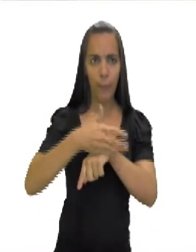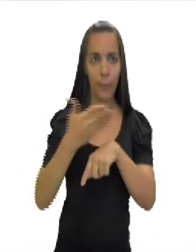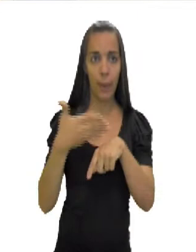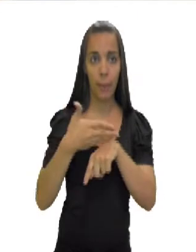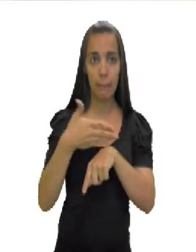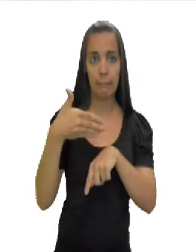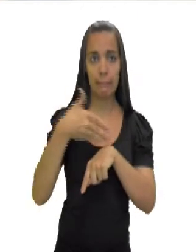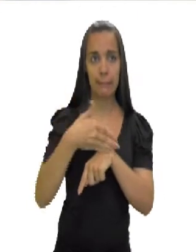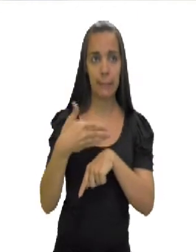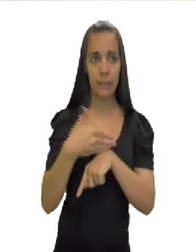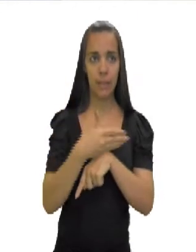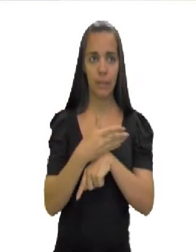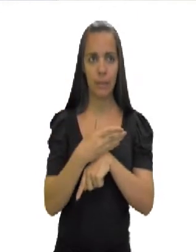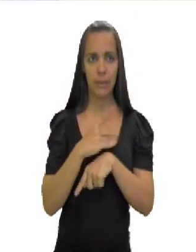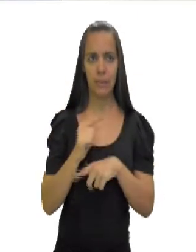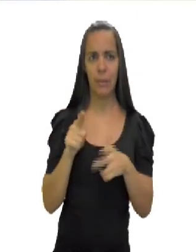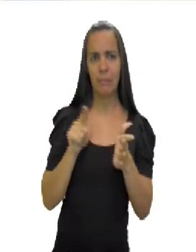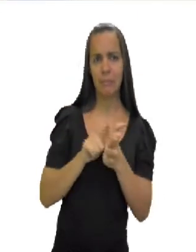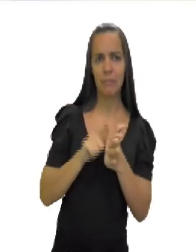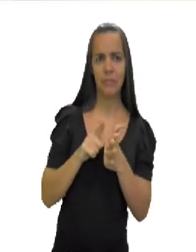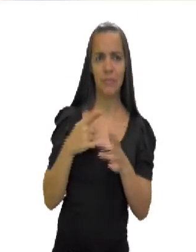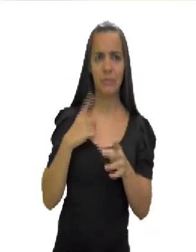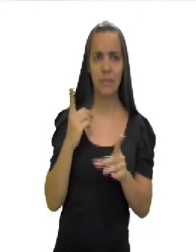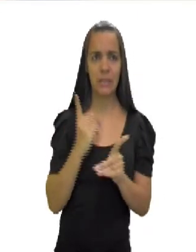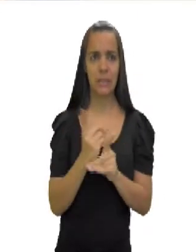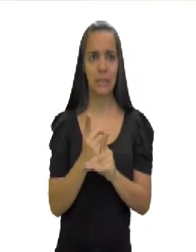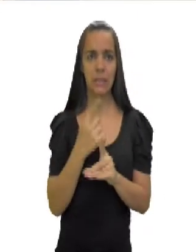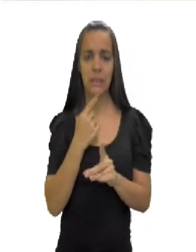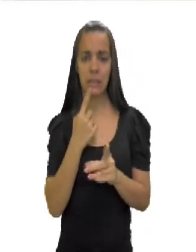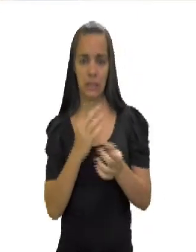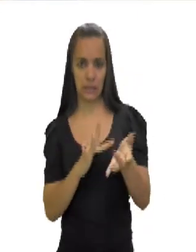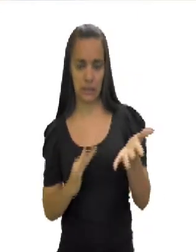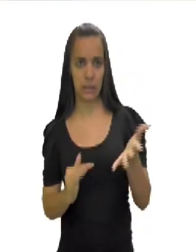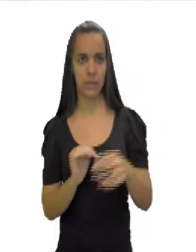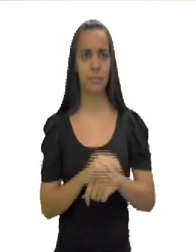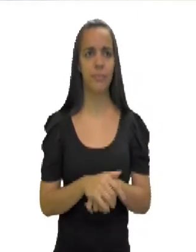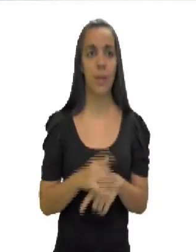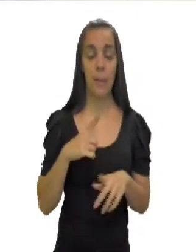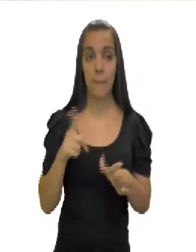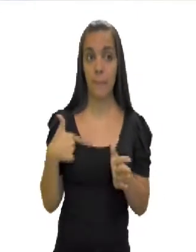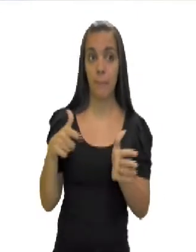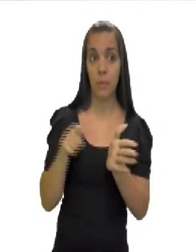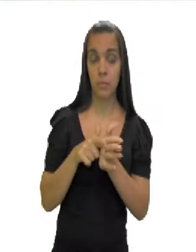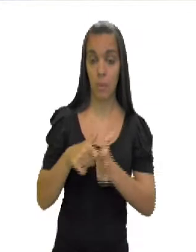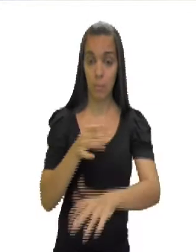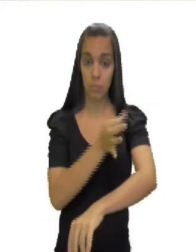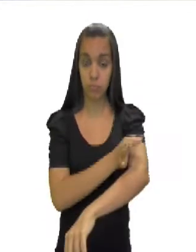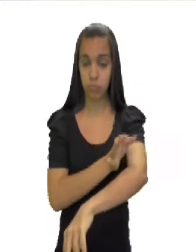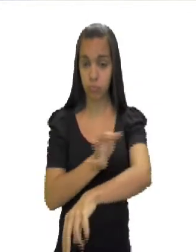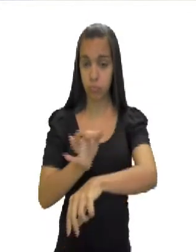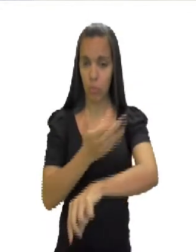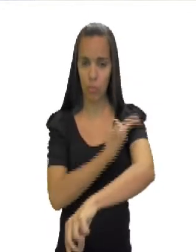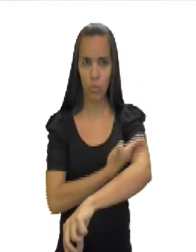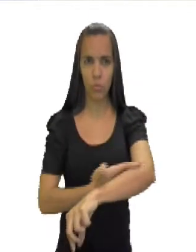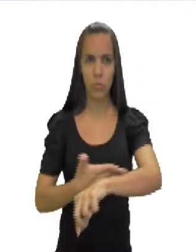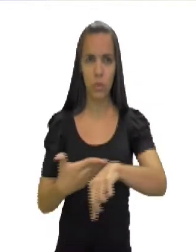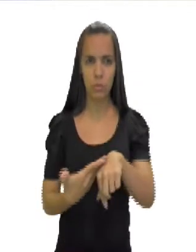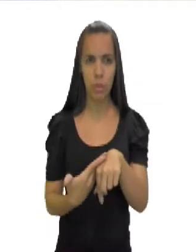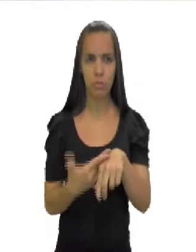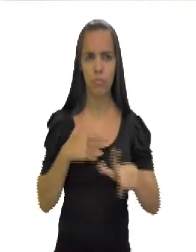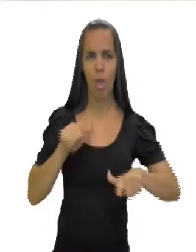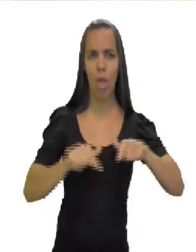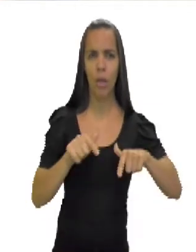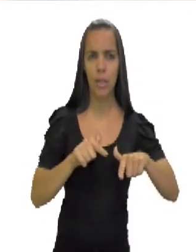podem entrar em contato com o sangue. O papel que os glóbulos brancos desenvolvem se dá